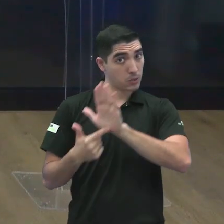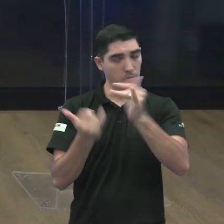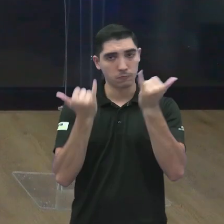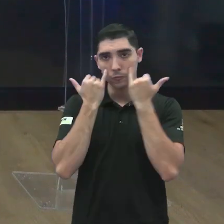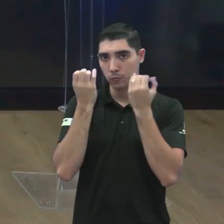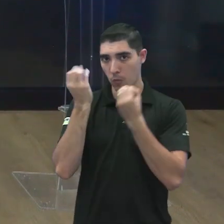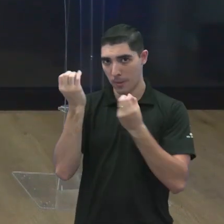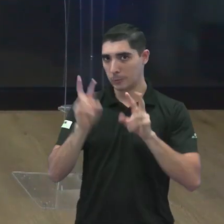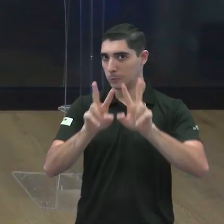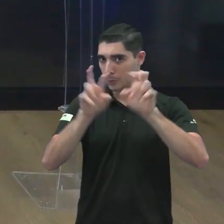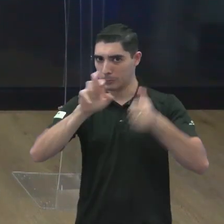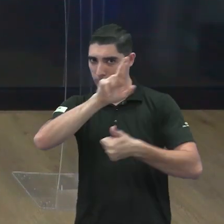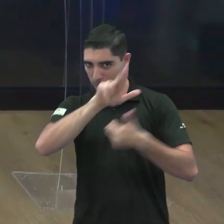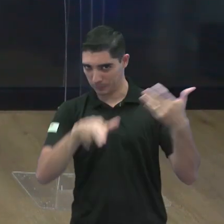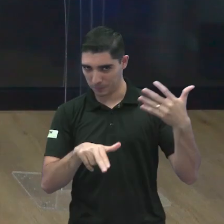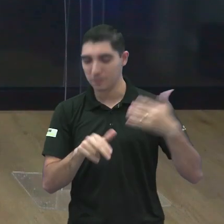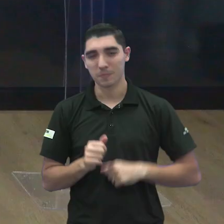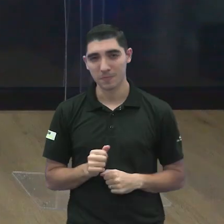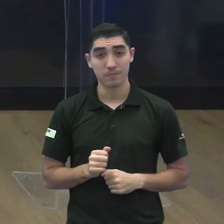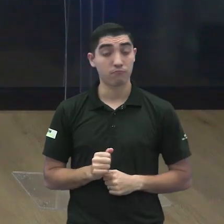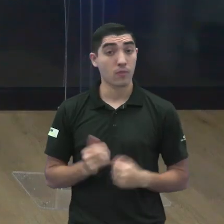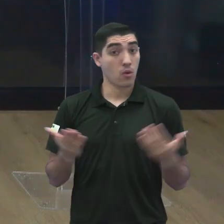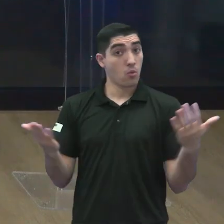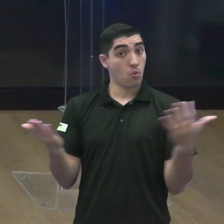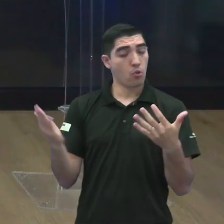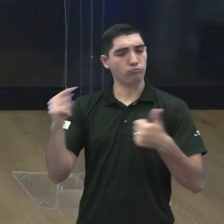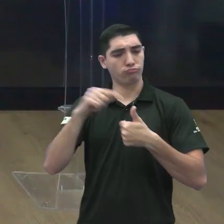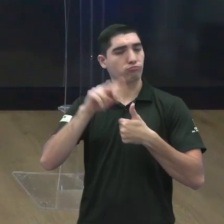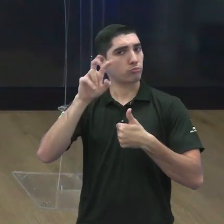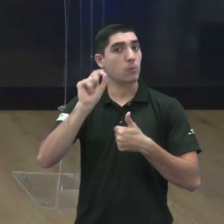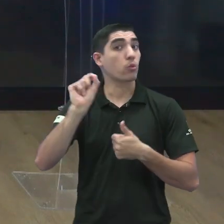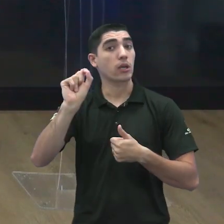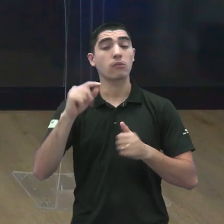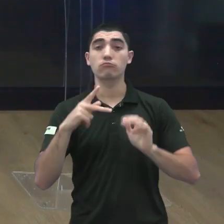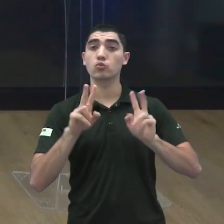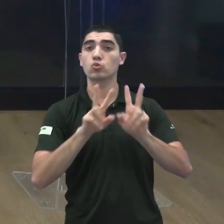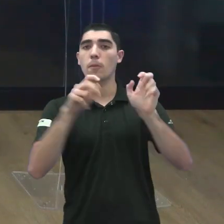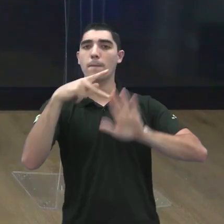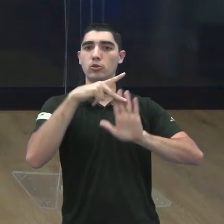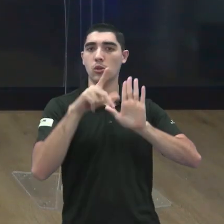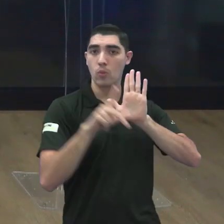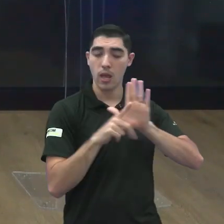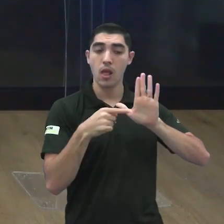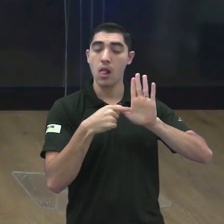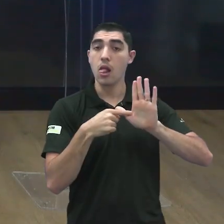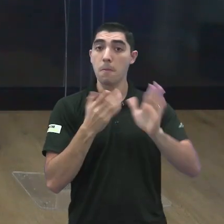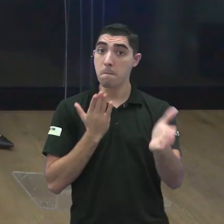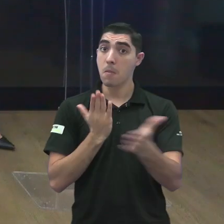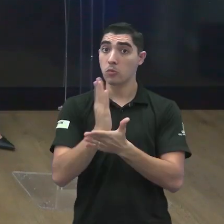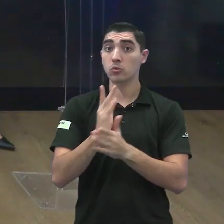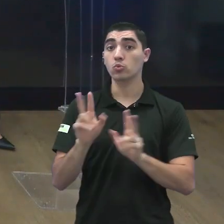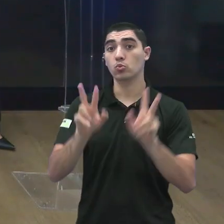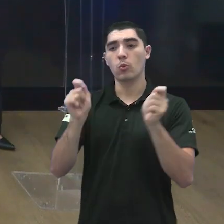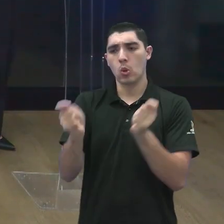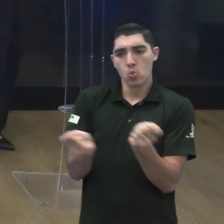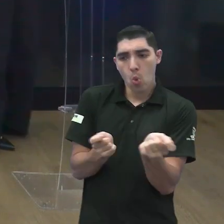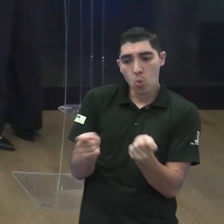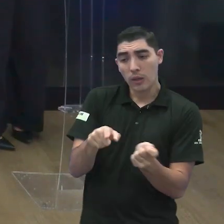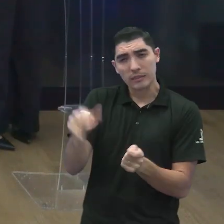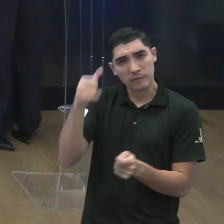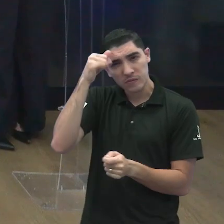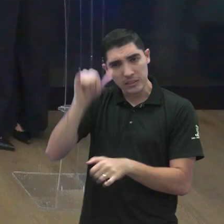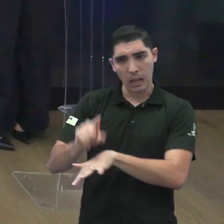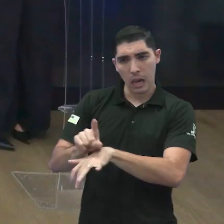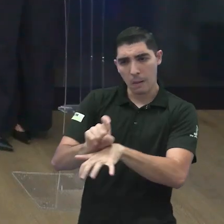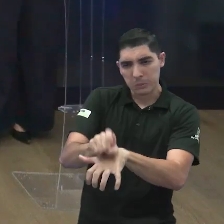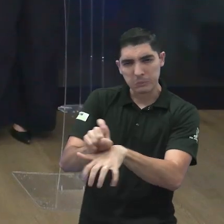Vamos começar a semana bem informados? Um dos assuntos de hoje é o projeto aprovado que institui o Plano de Controle ao